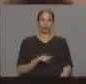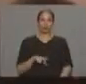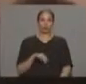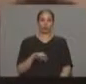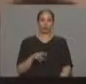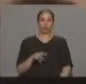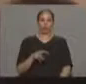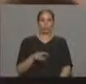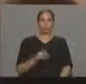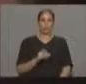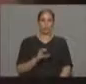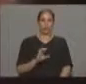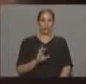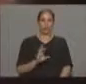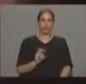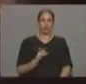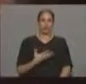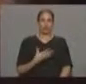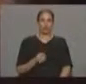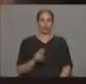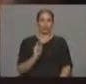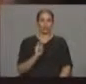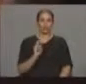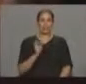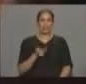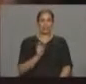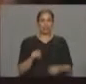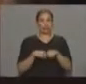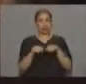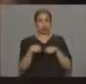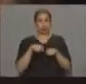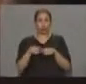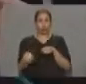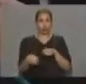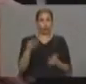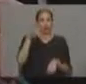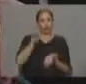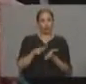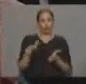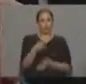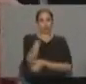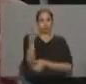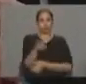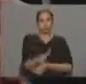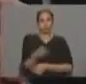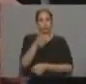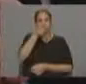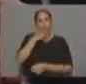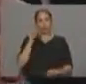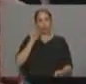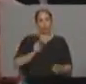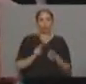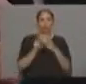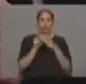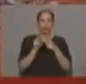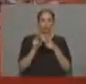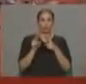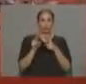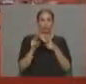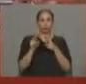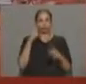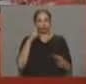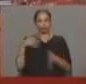à frente dos testes com a aprovação por unanimidade dos congressistas da moção global de